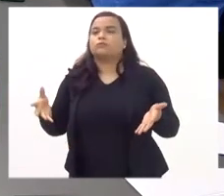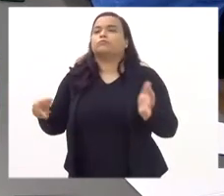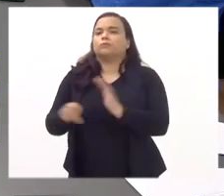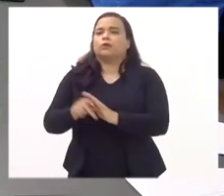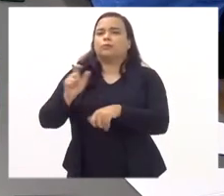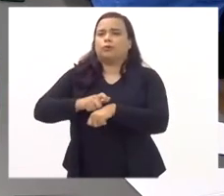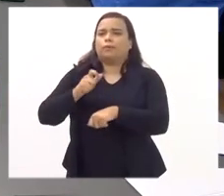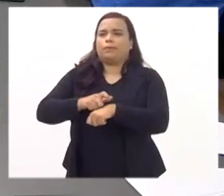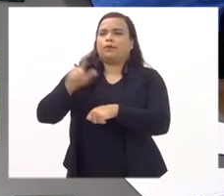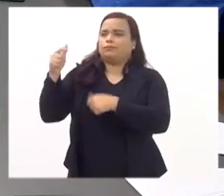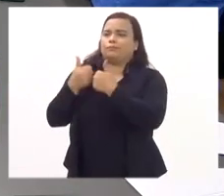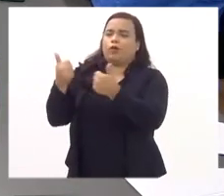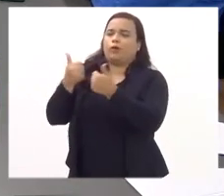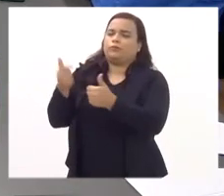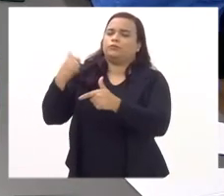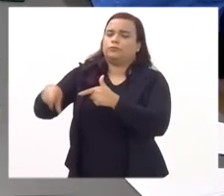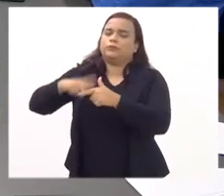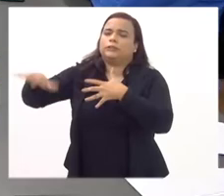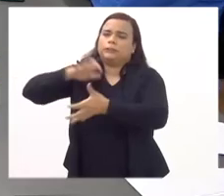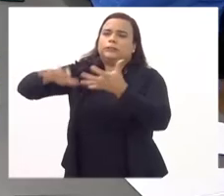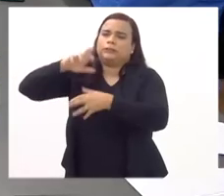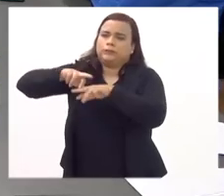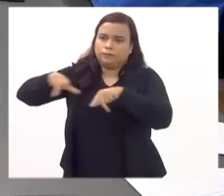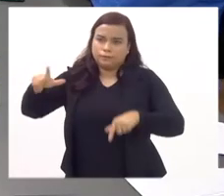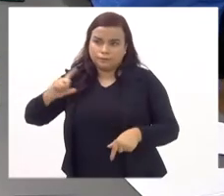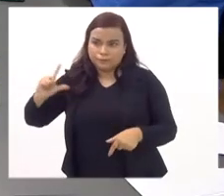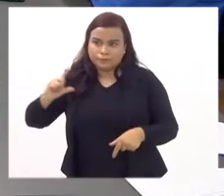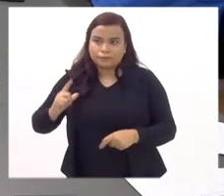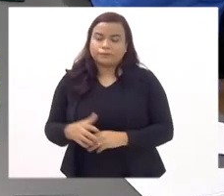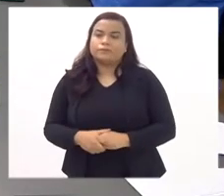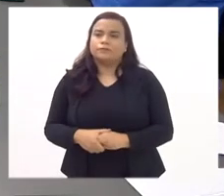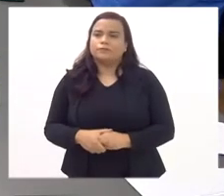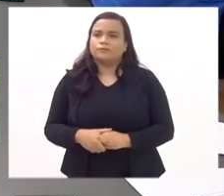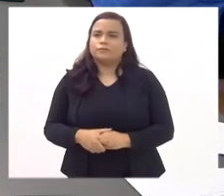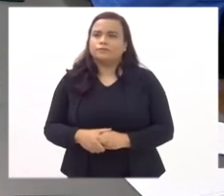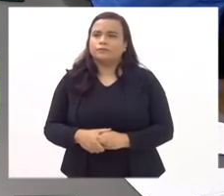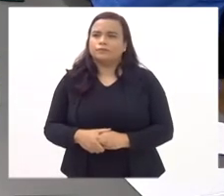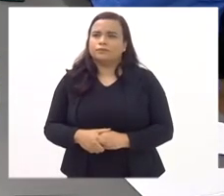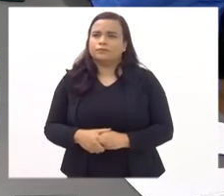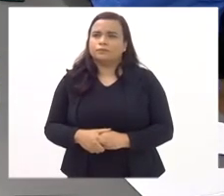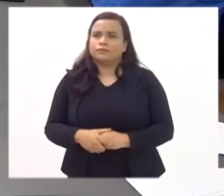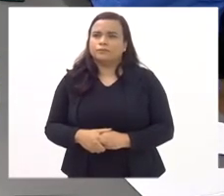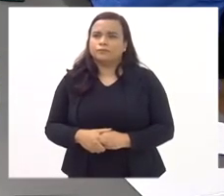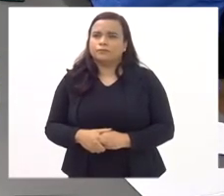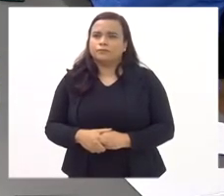que o transporte está passando. Então,